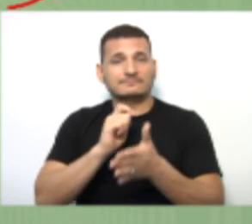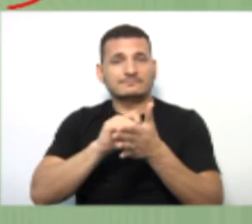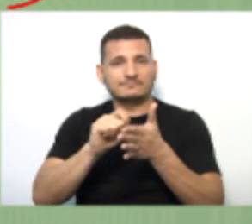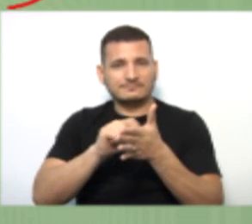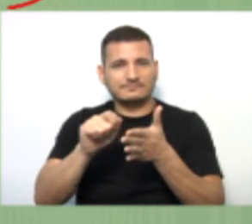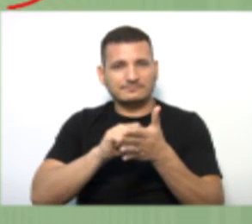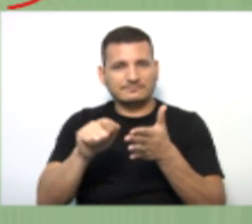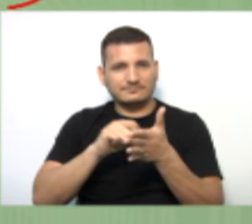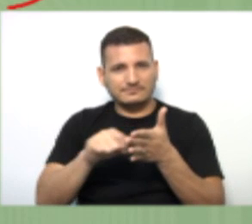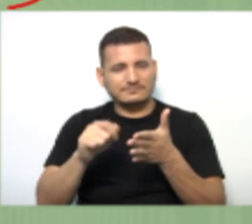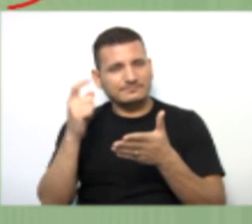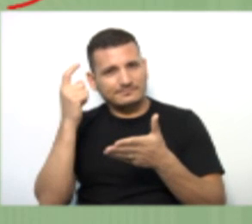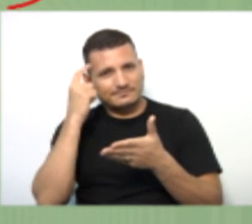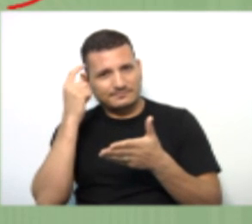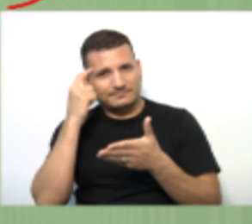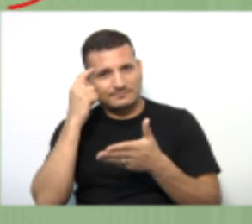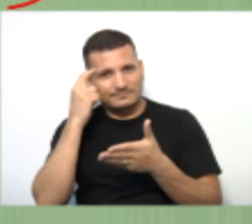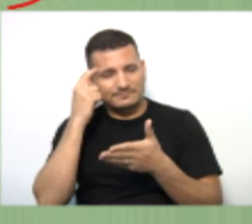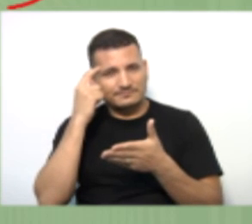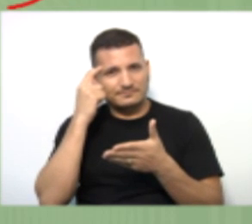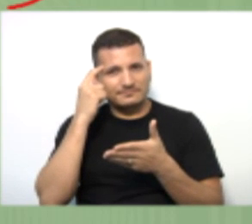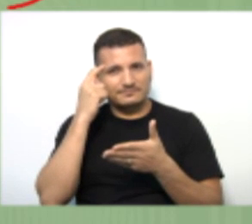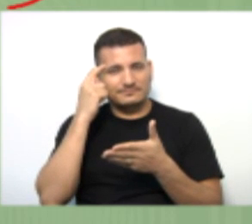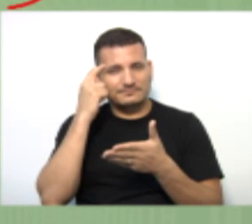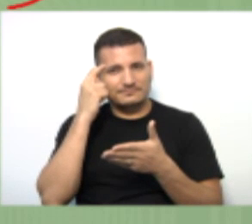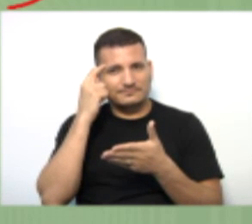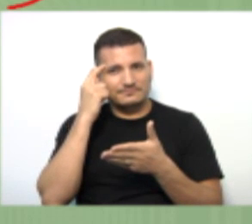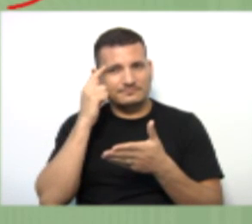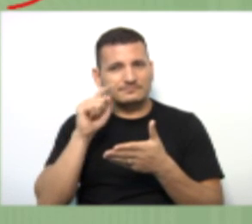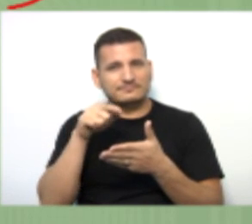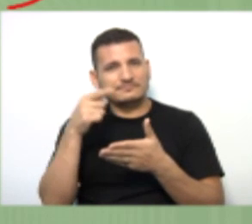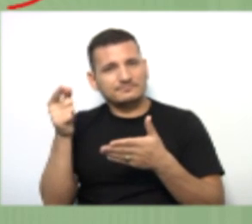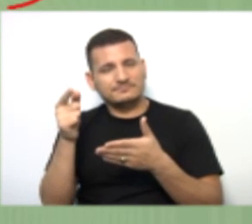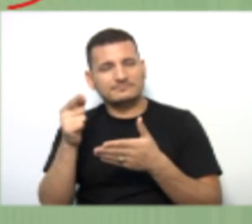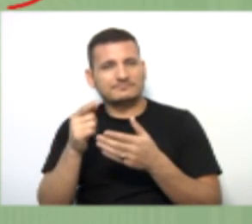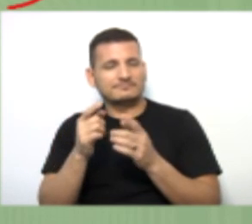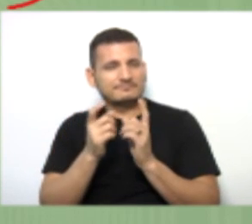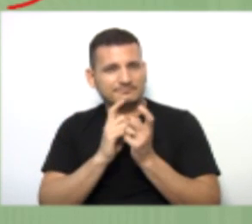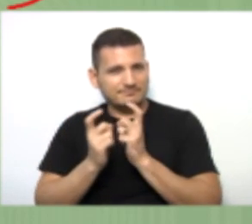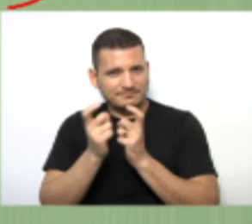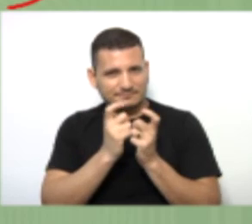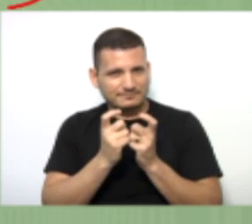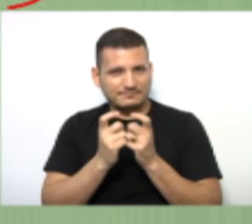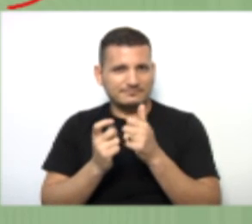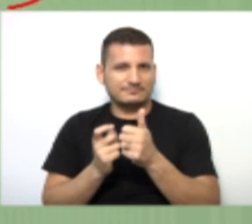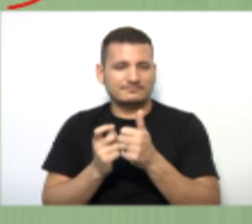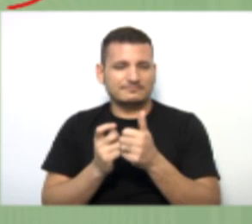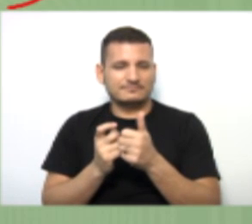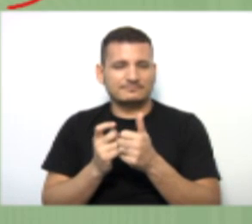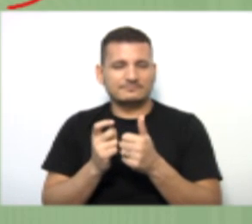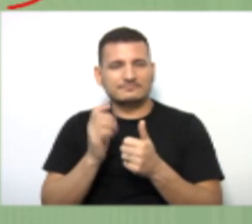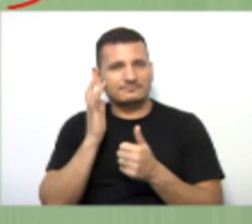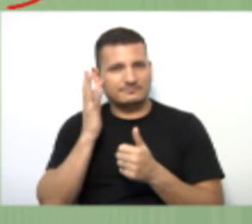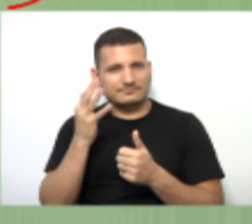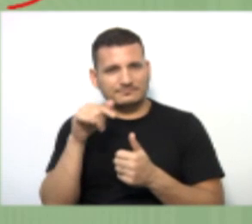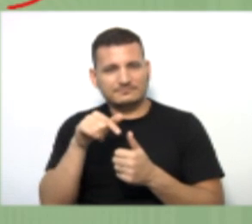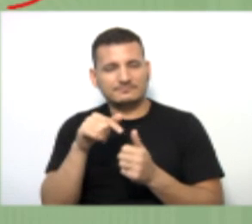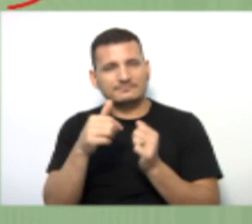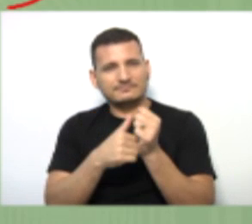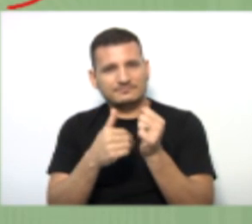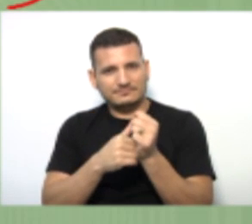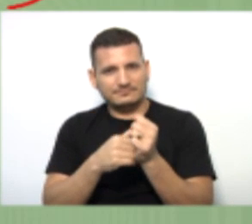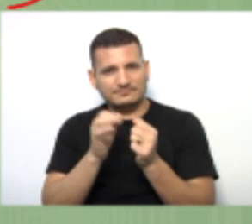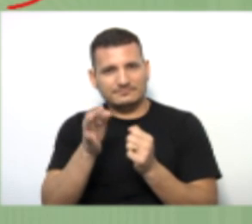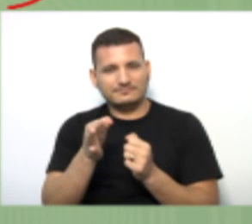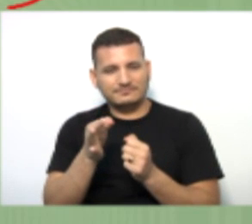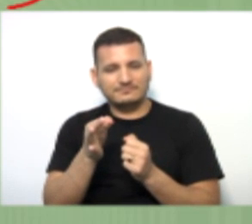questão, dá uma pensada, dá uma refletida sobre isso daqui. E no final da aula a gente vai discutir, né, professor? Vai solucionar para esses garotos